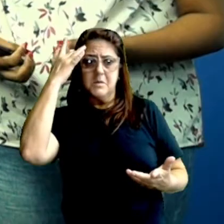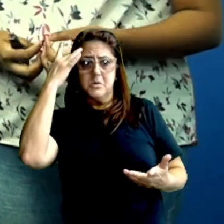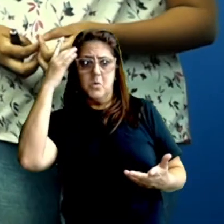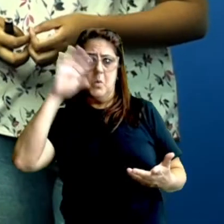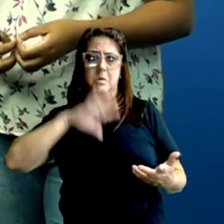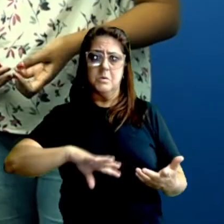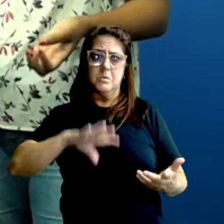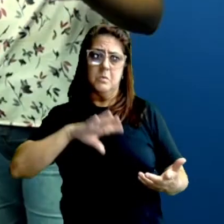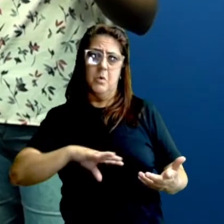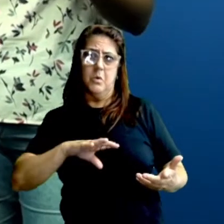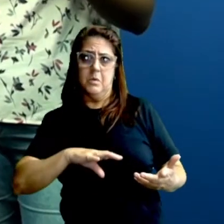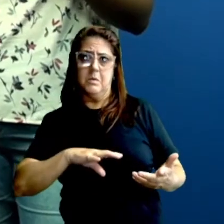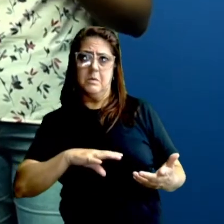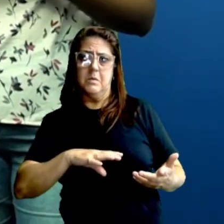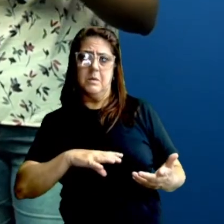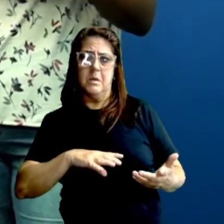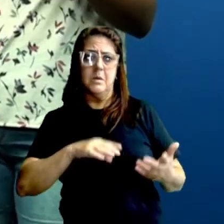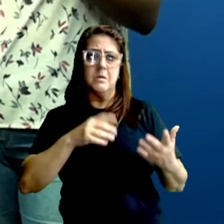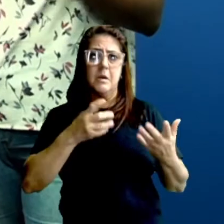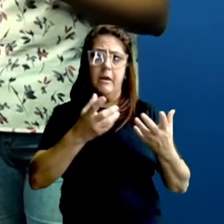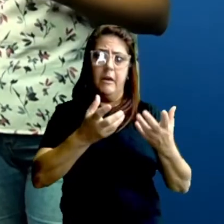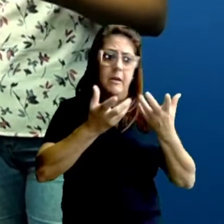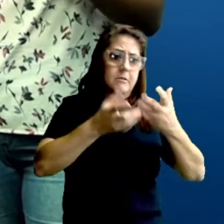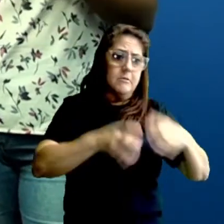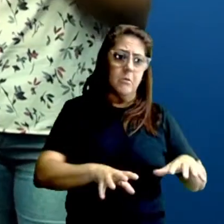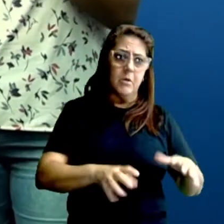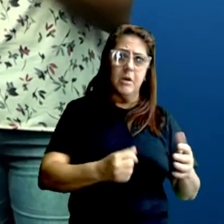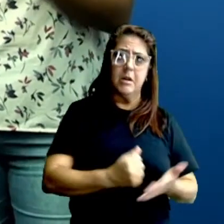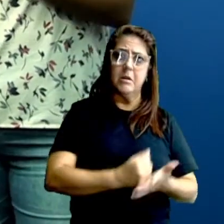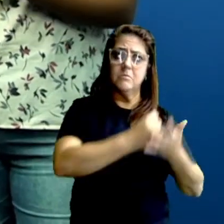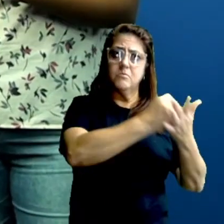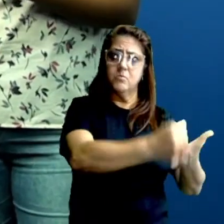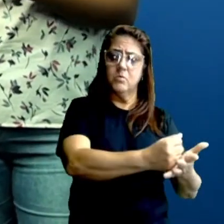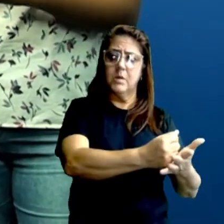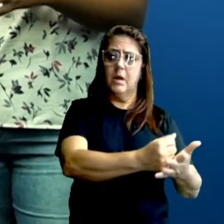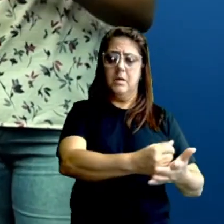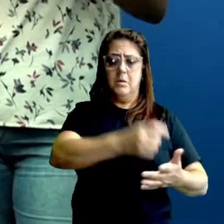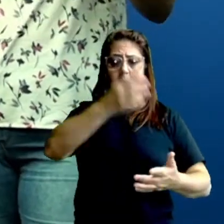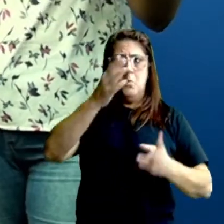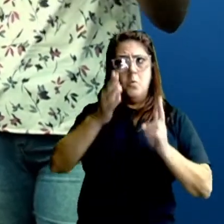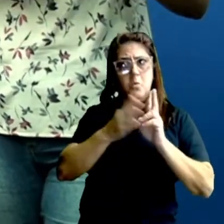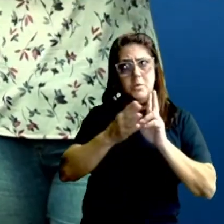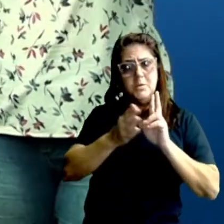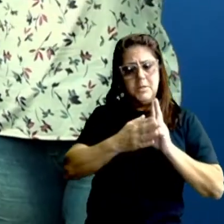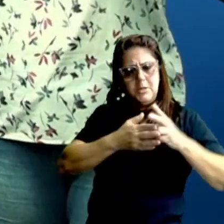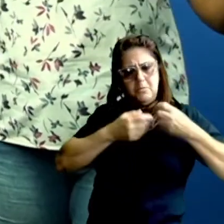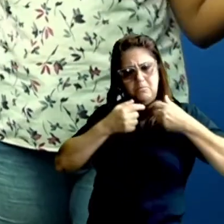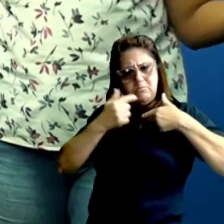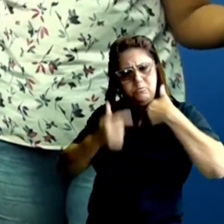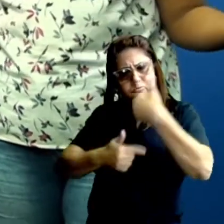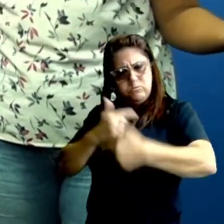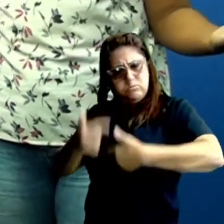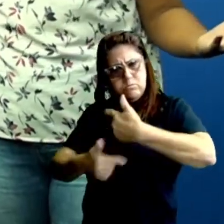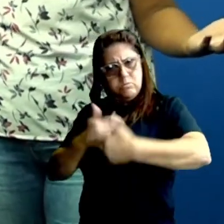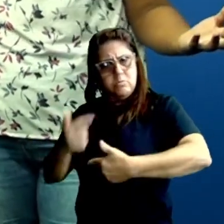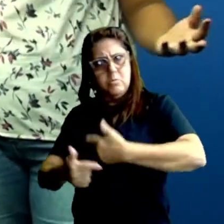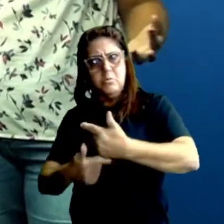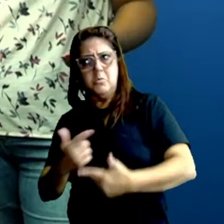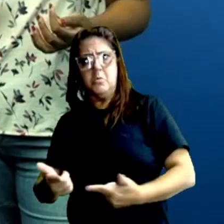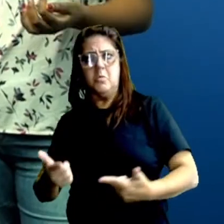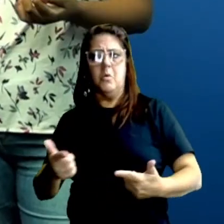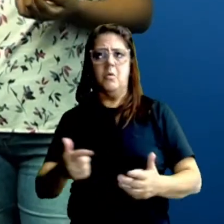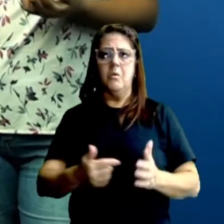dos portugueses Esses povos eles de como eu já falei né eles resistiram né então a população não foi completamente